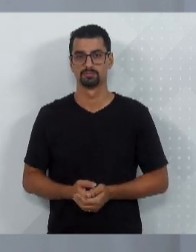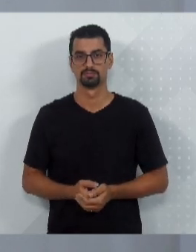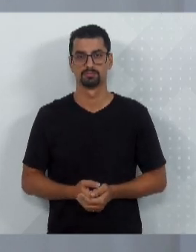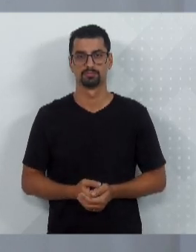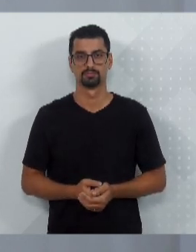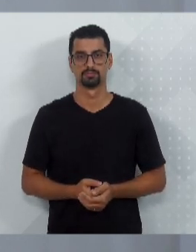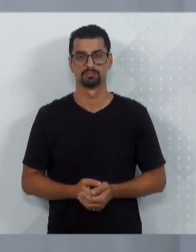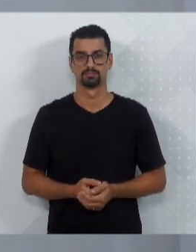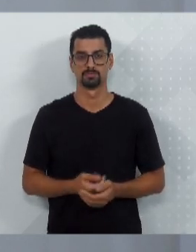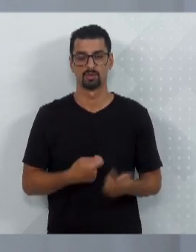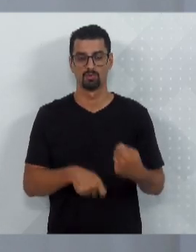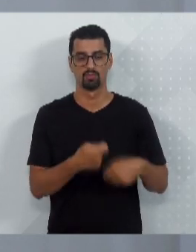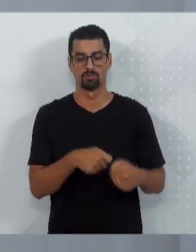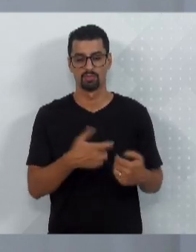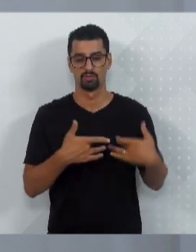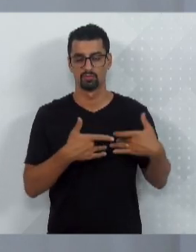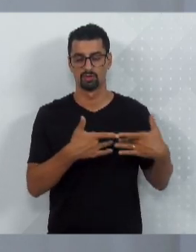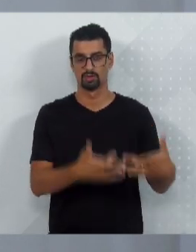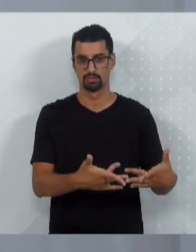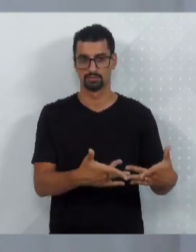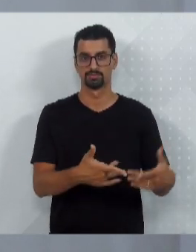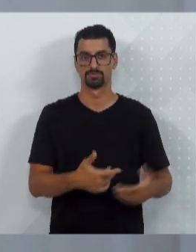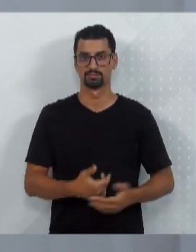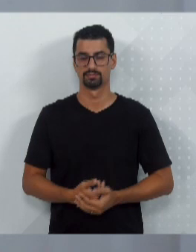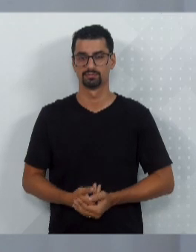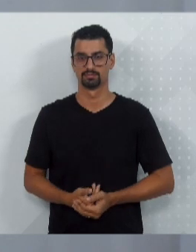economia solidária,